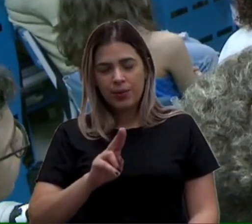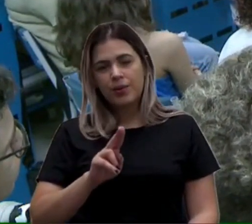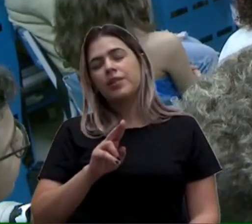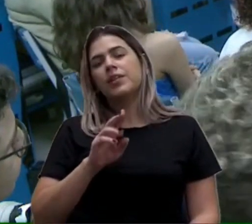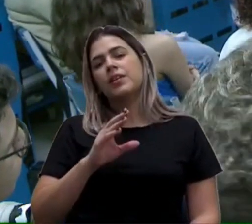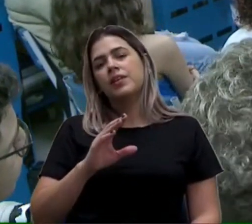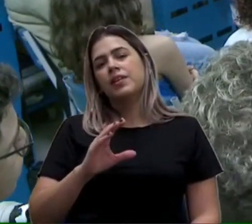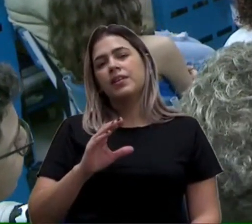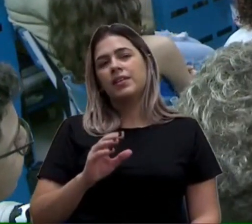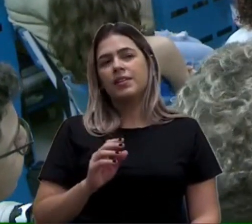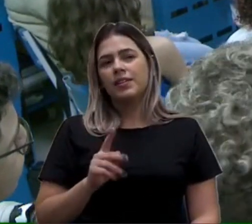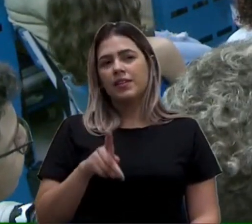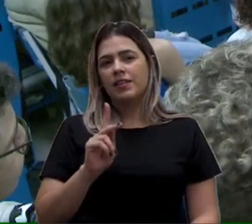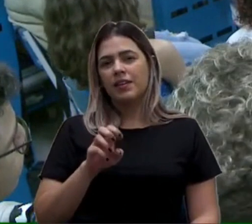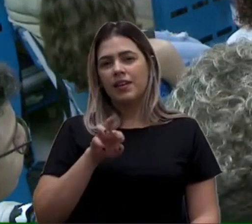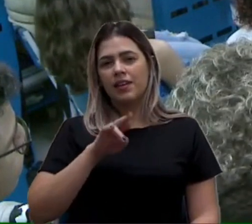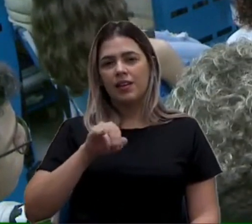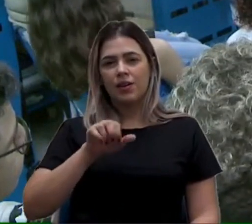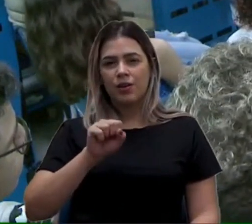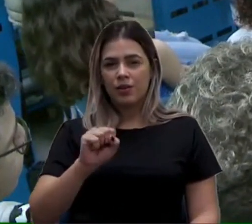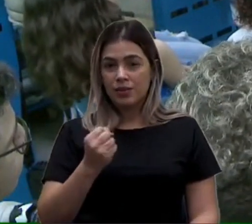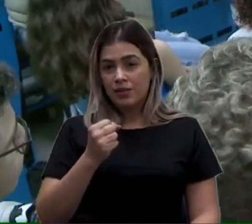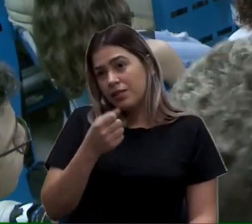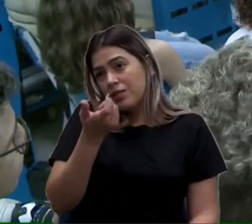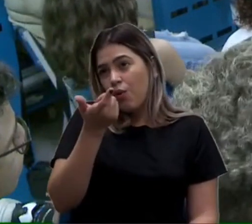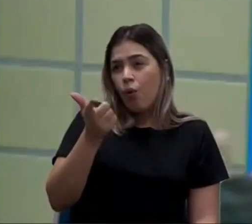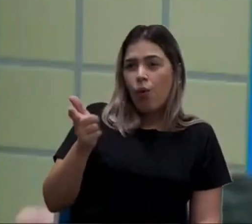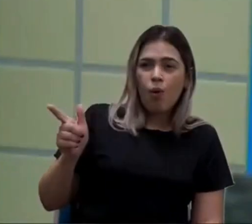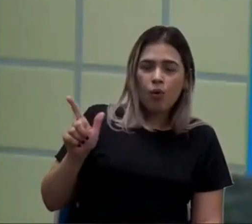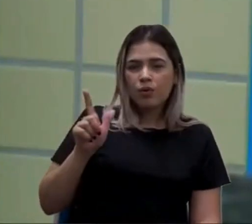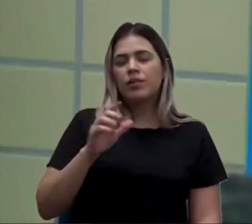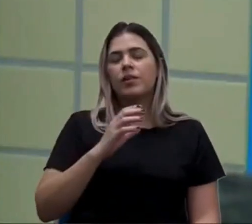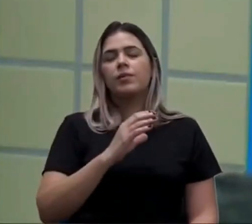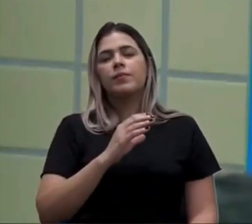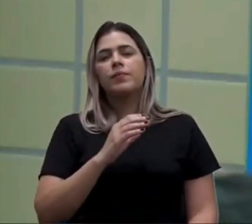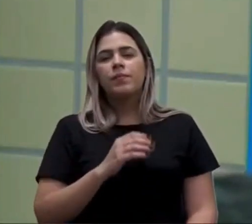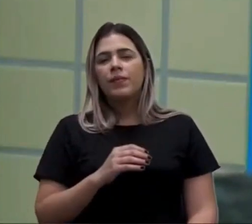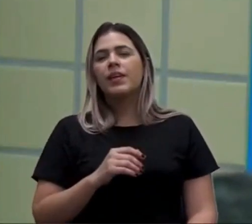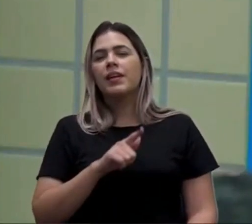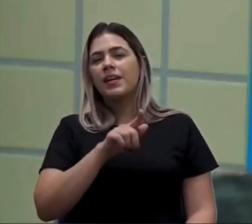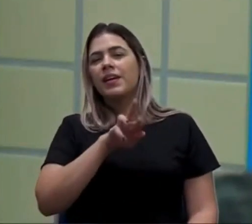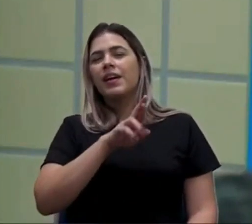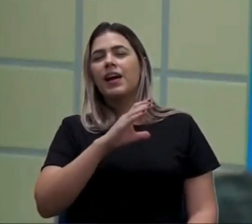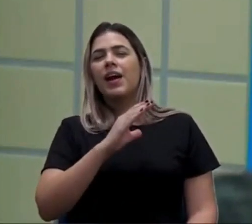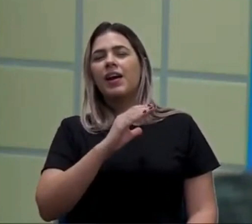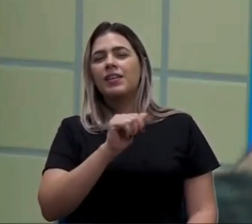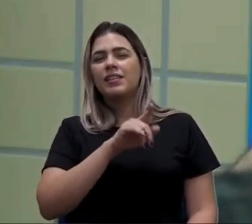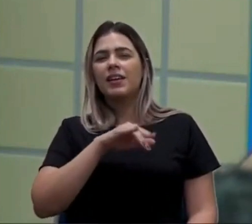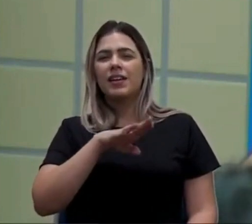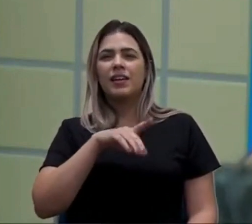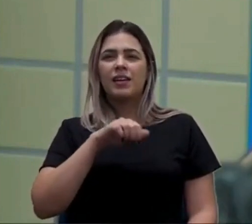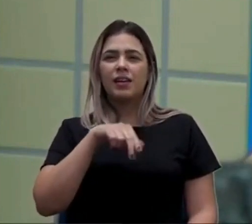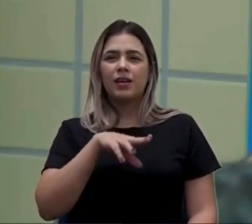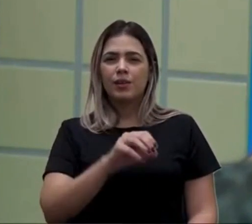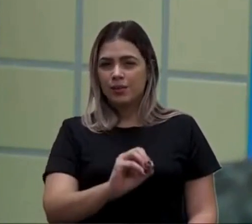e muitos outros Graciliano sobretudo é o mais conhecido e o mais